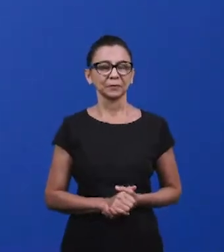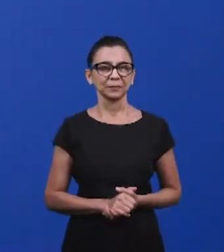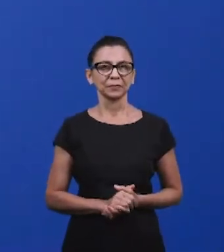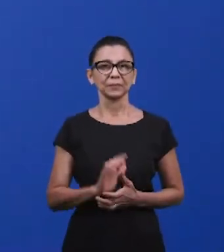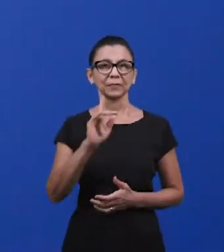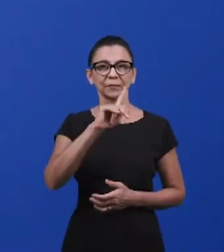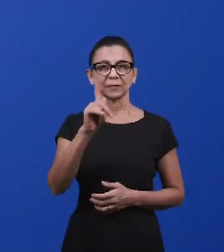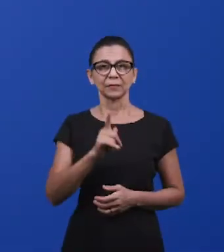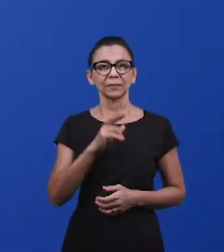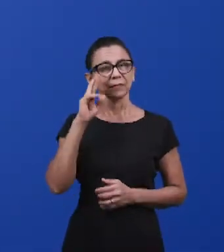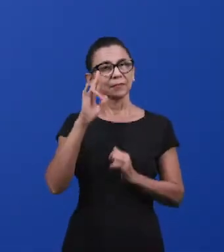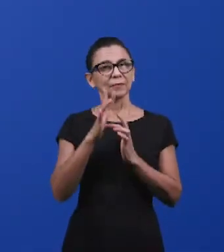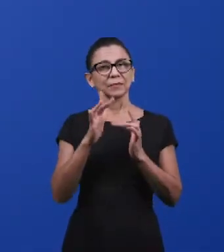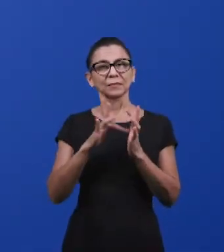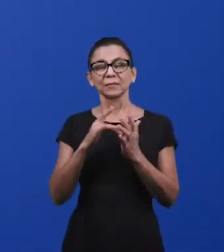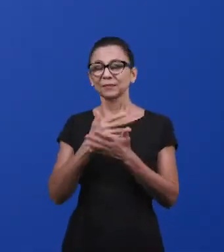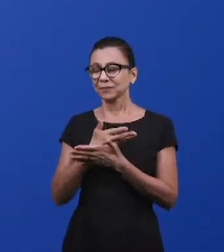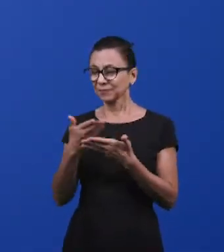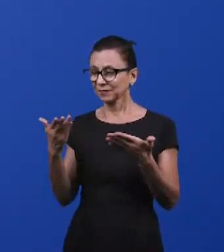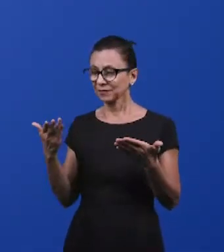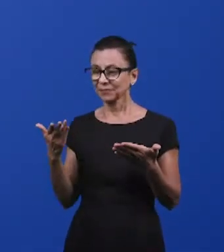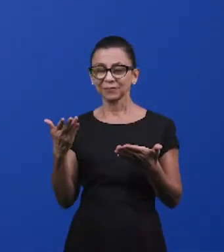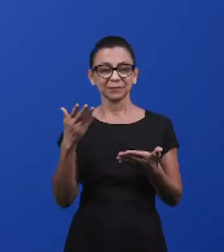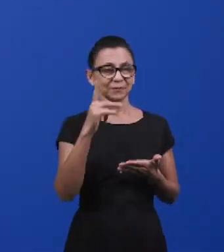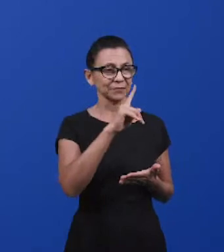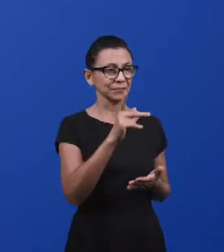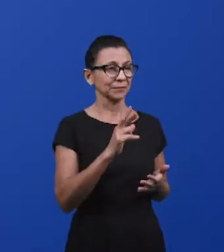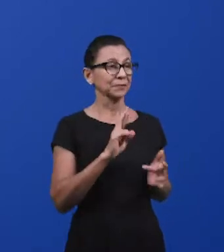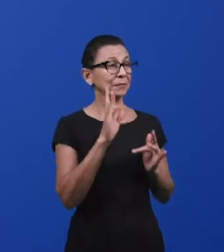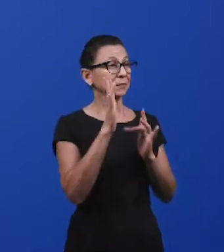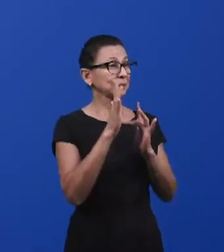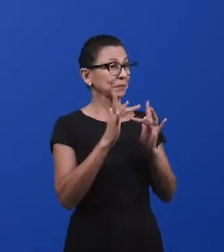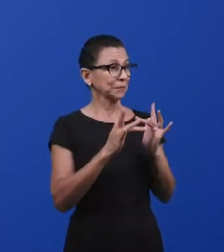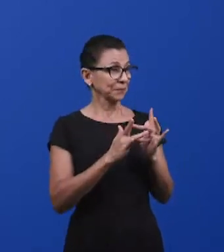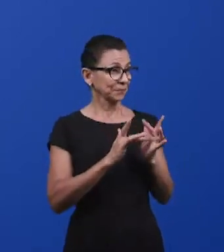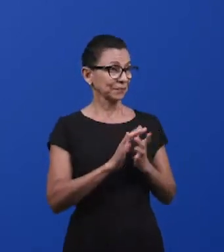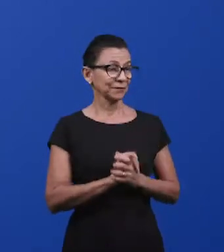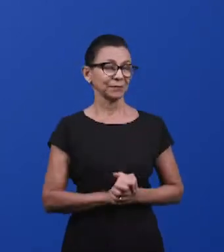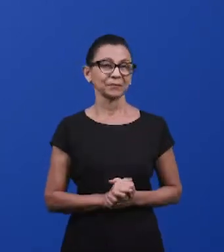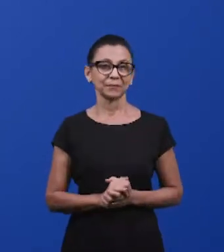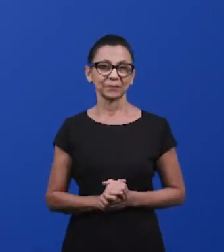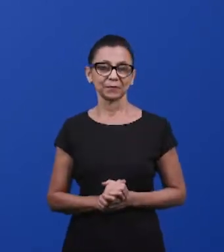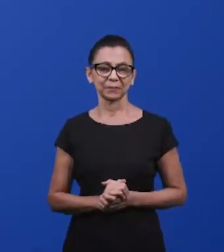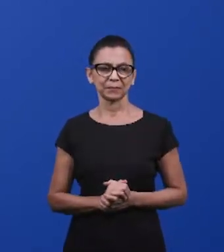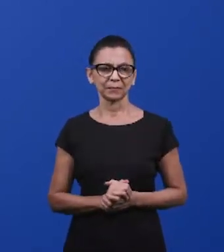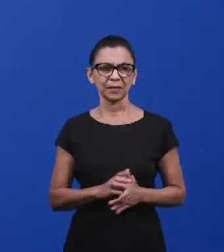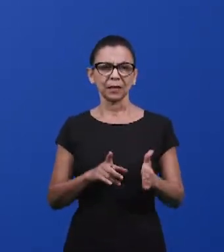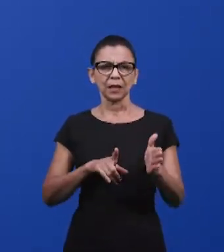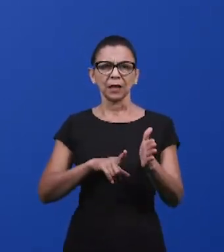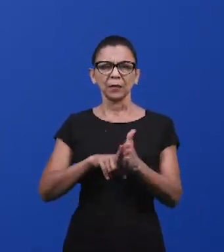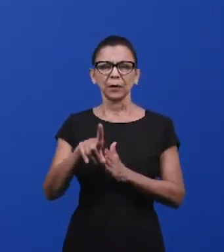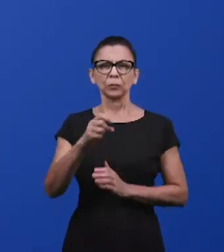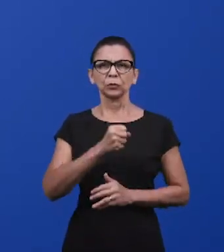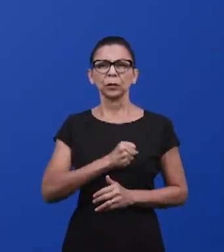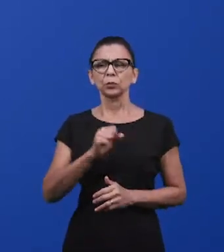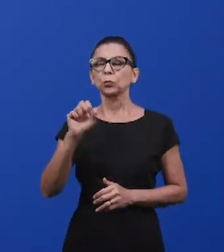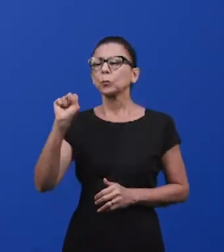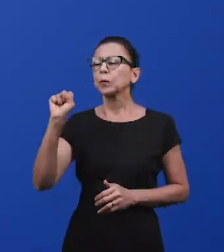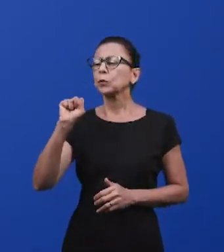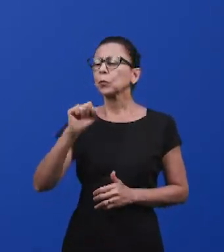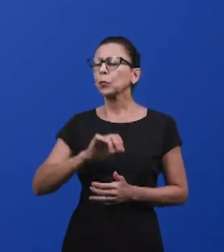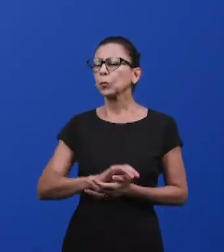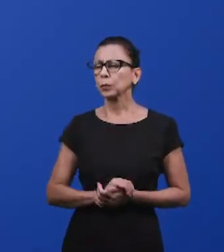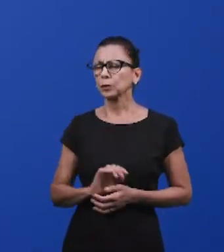do Senhor Jesus. A paz do Senhor. Respondendo à pergunta número 8, qual é o